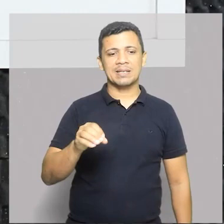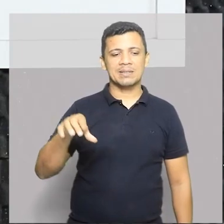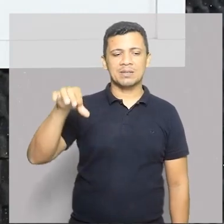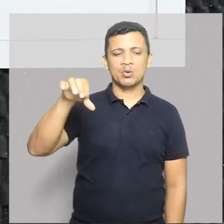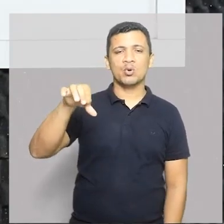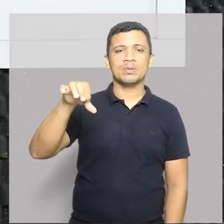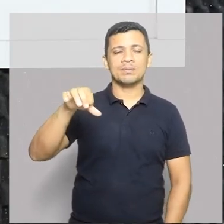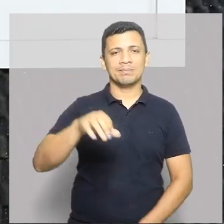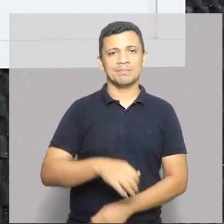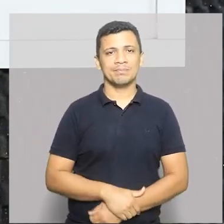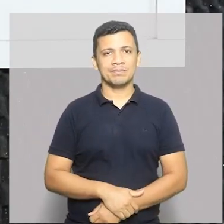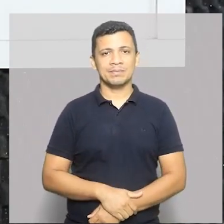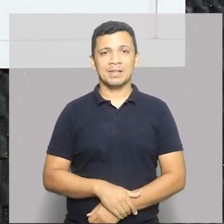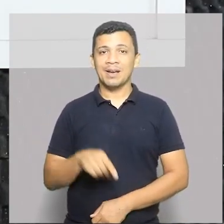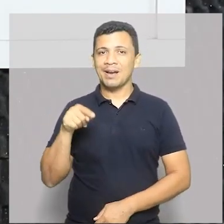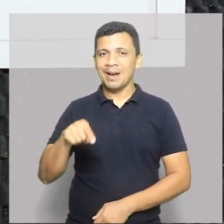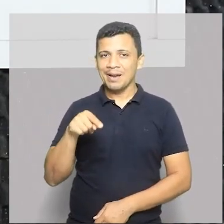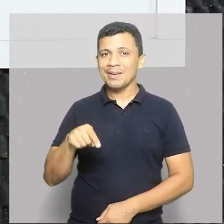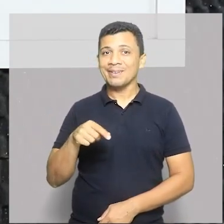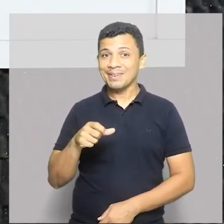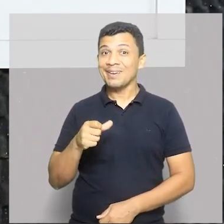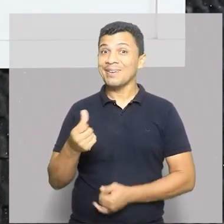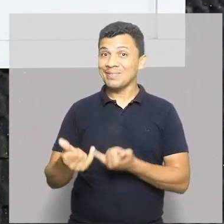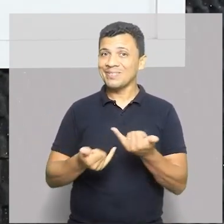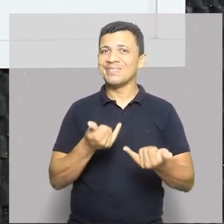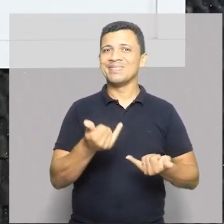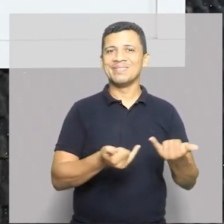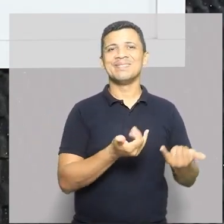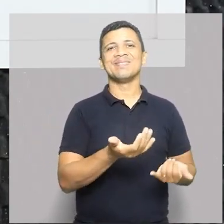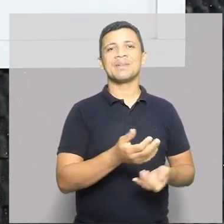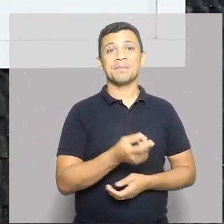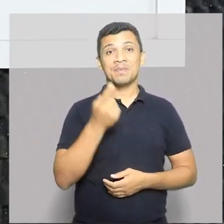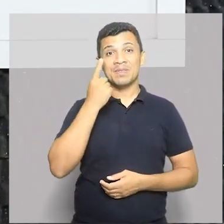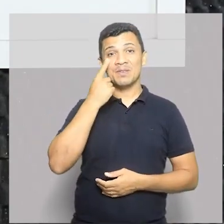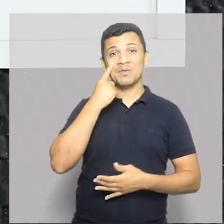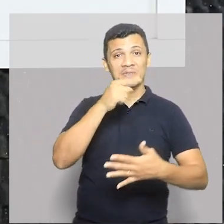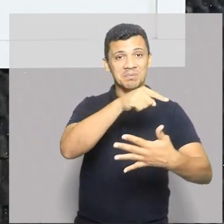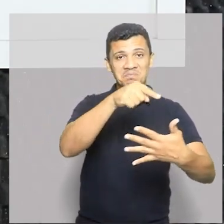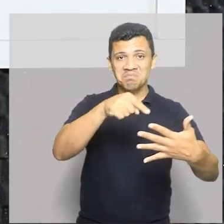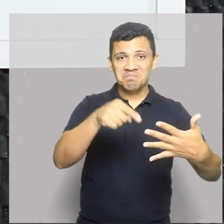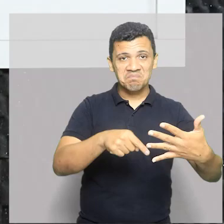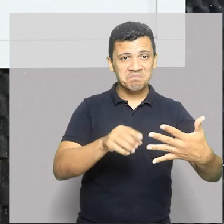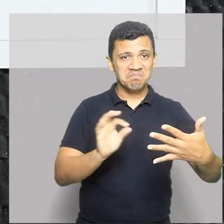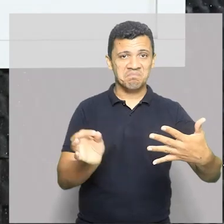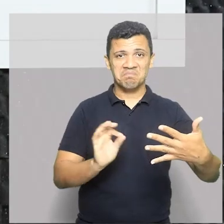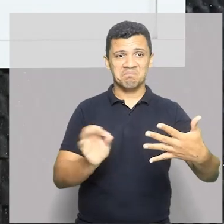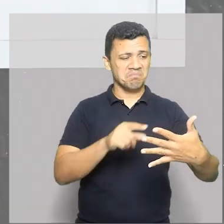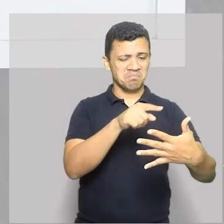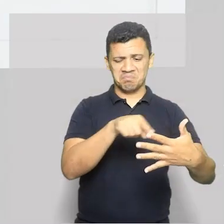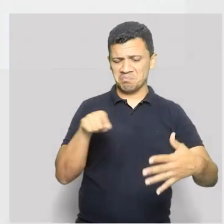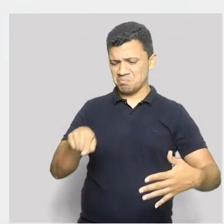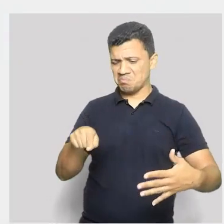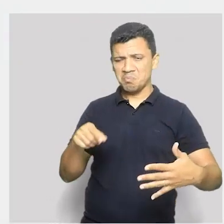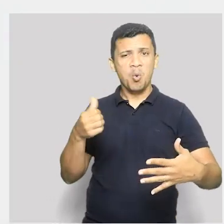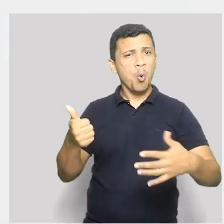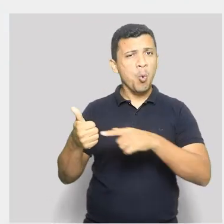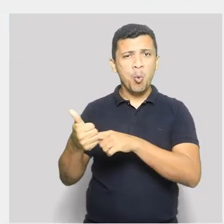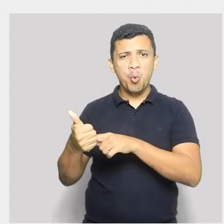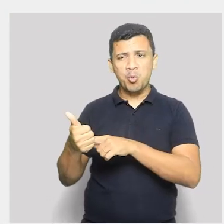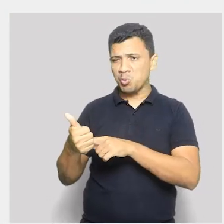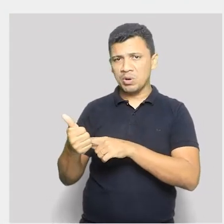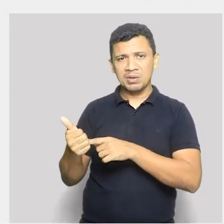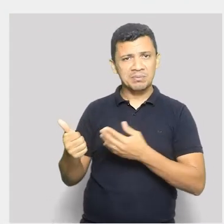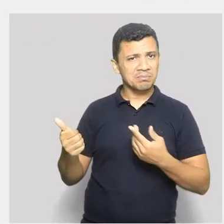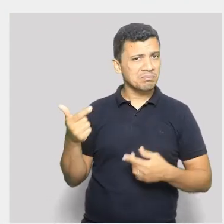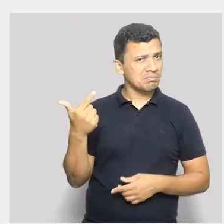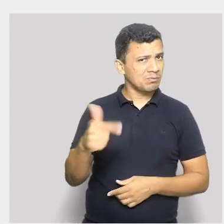Aí aqui eu estou fazendo contigo uma brincadeira, tá? Se vocês olharem nas opções, não tem o número 1 na frente da base 10. Ele pode